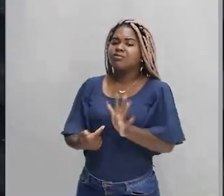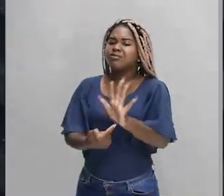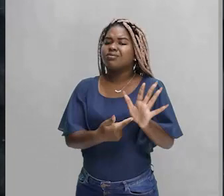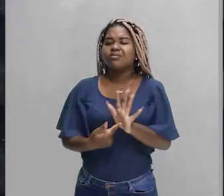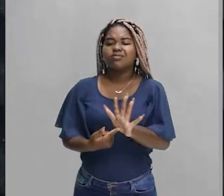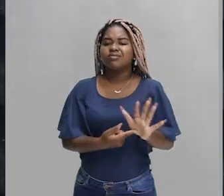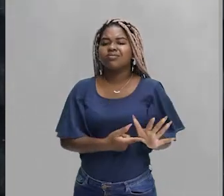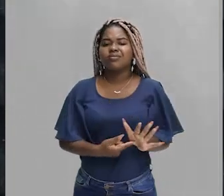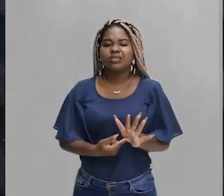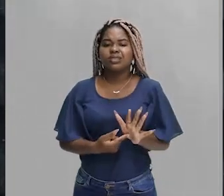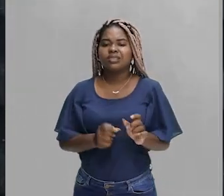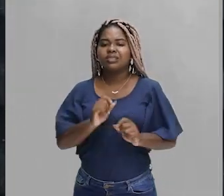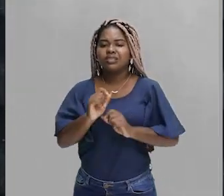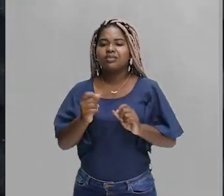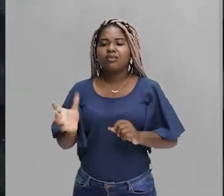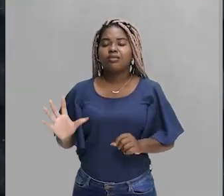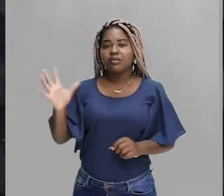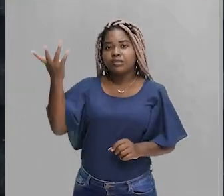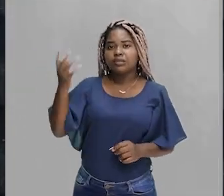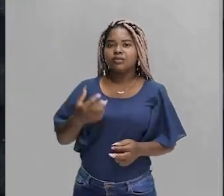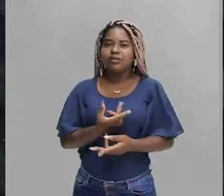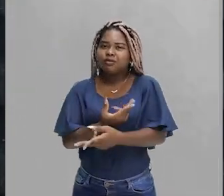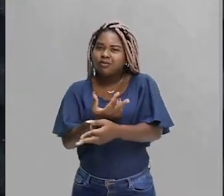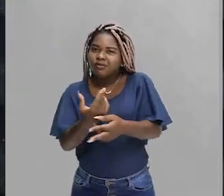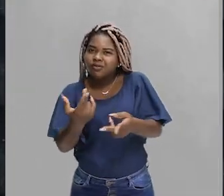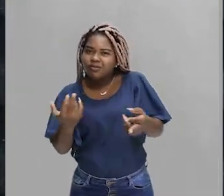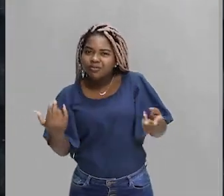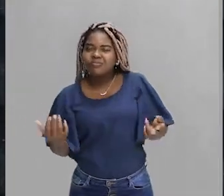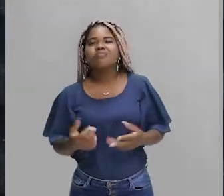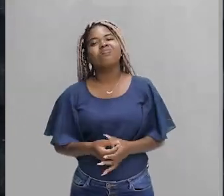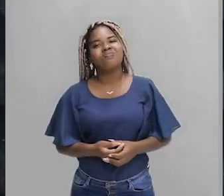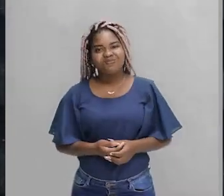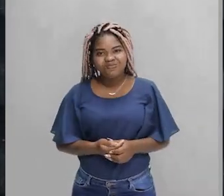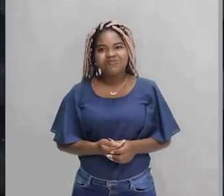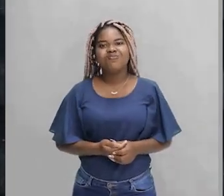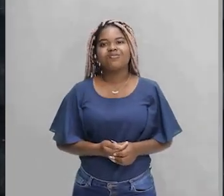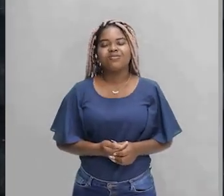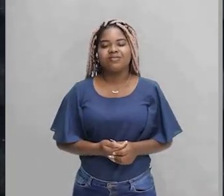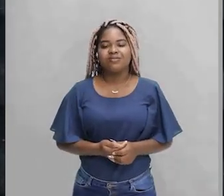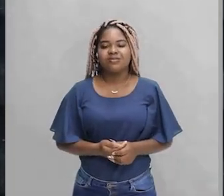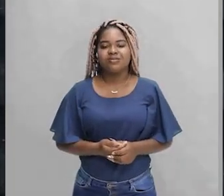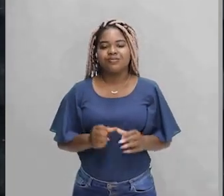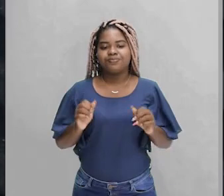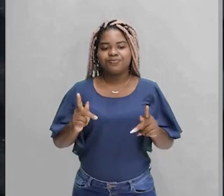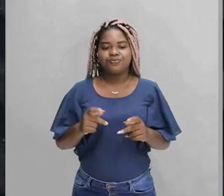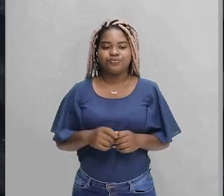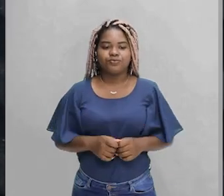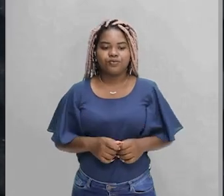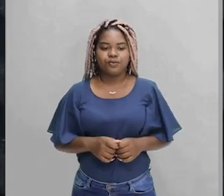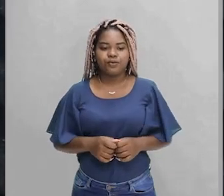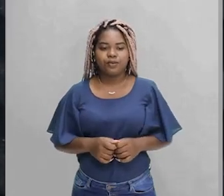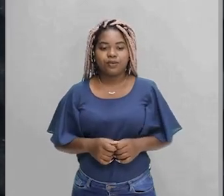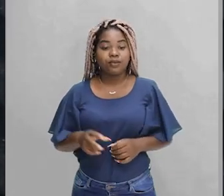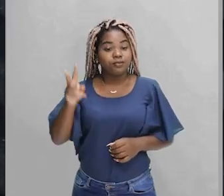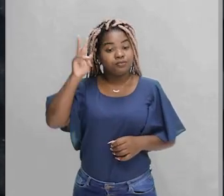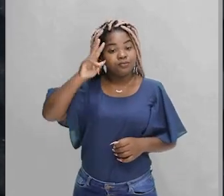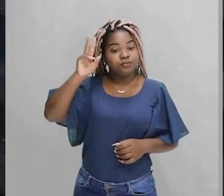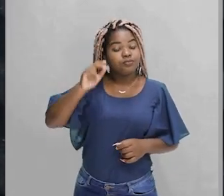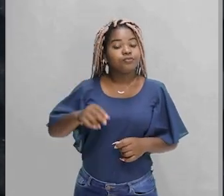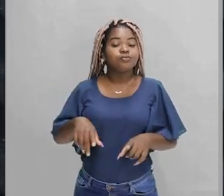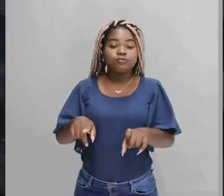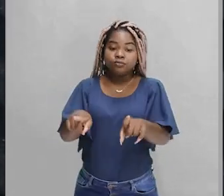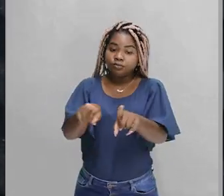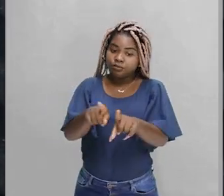durante muito tempo, tá? O que a gente chama aí de intemperismo, que é o desgaste das rochas, beleza? Então, lembra disso.